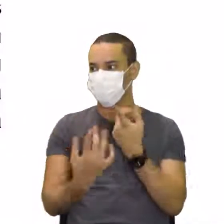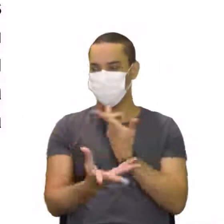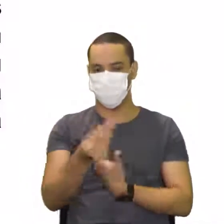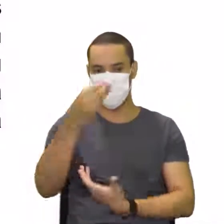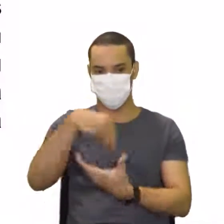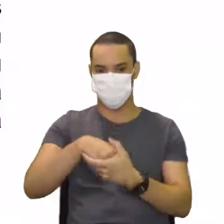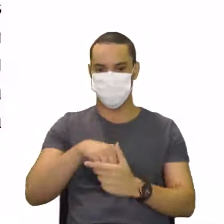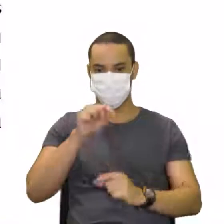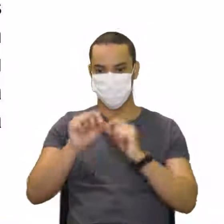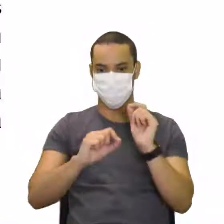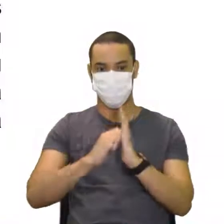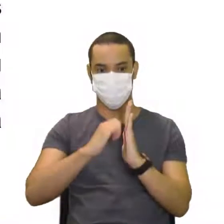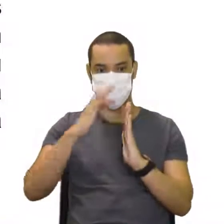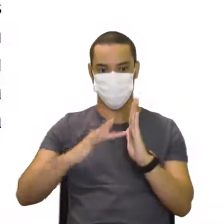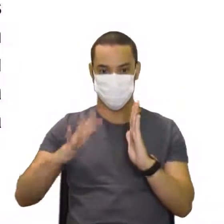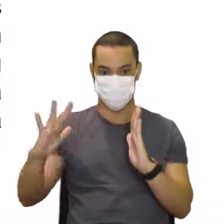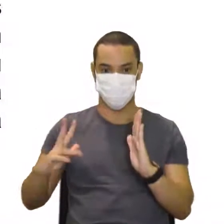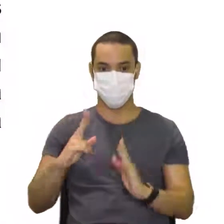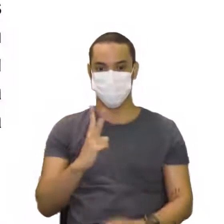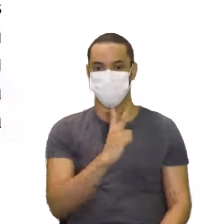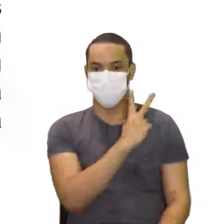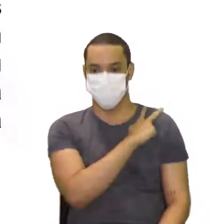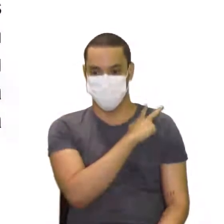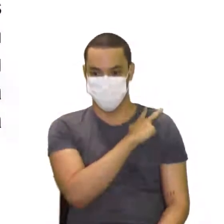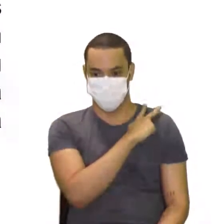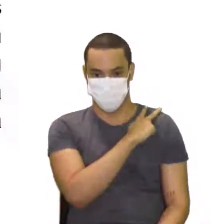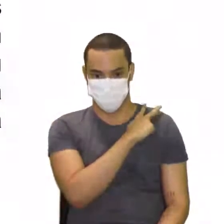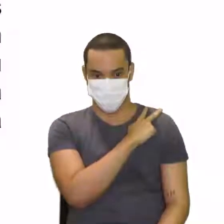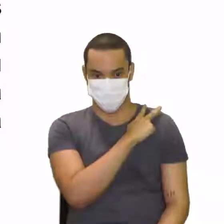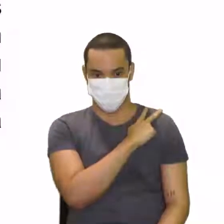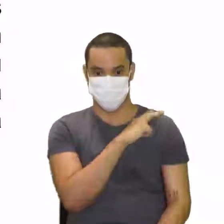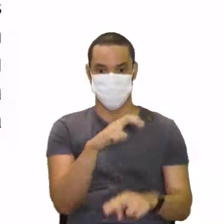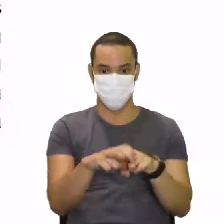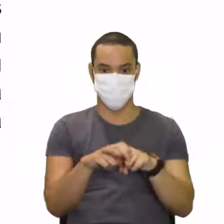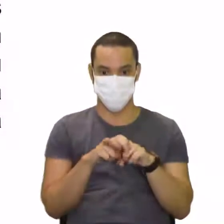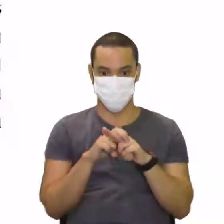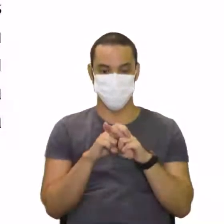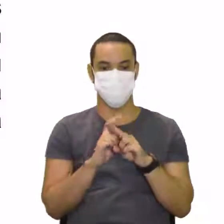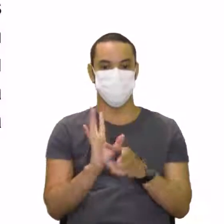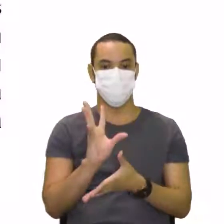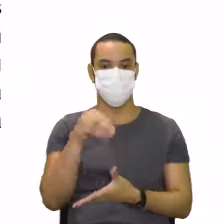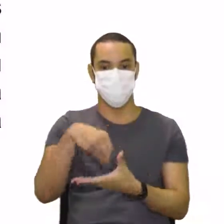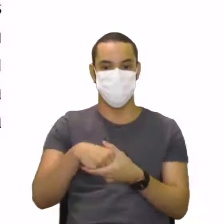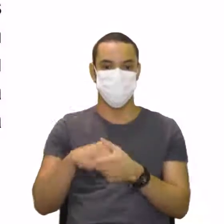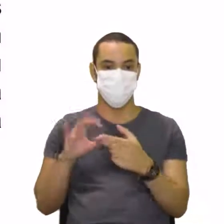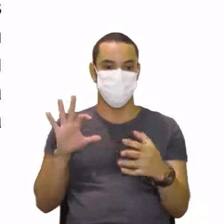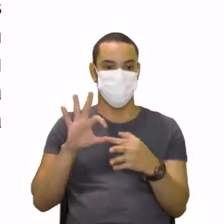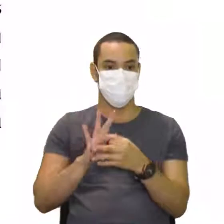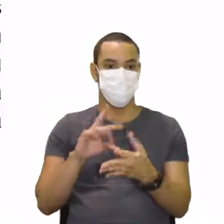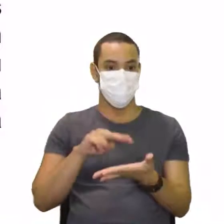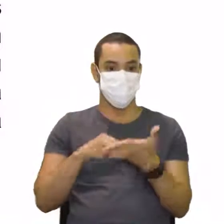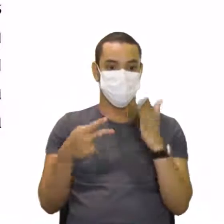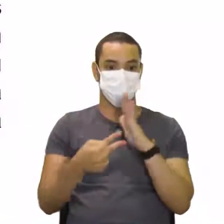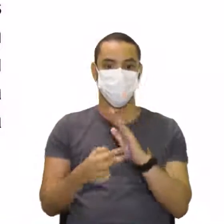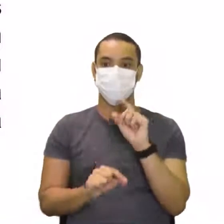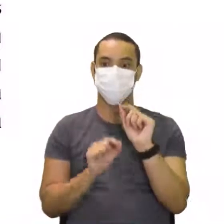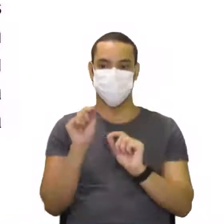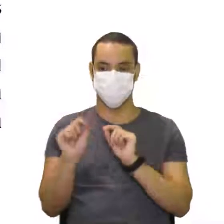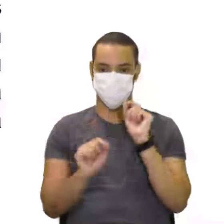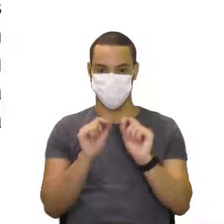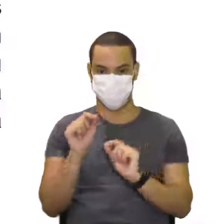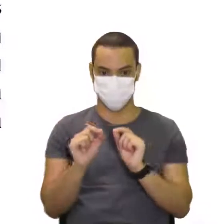de ondulatória no segundo ano, ok? Então, essa modulação, ela está relacionada